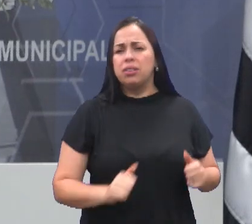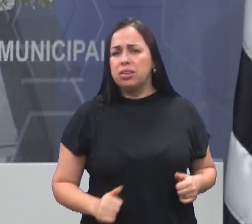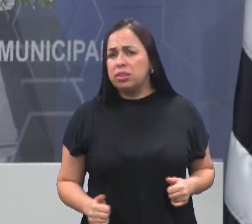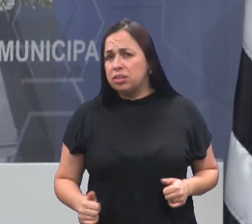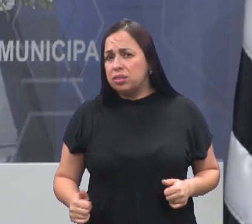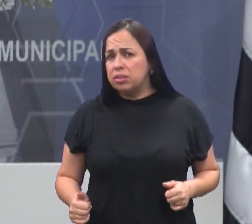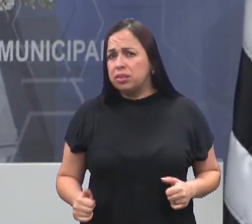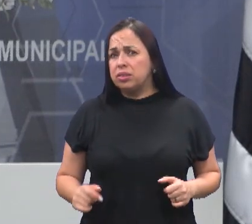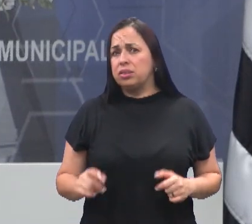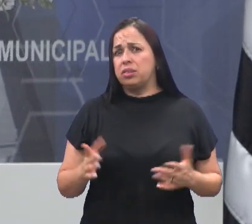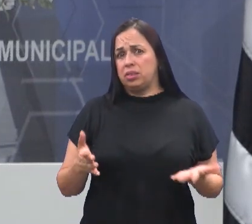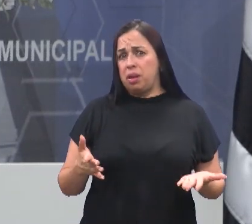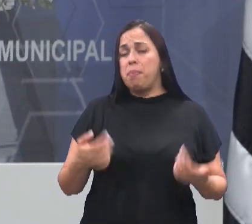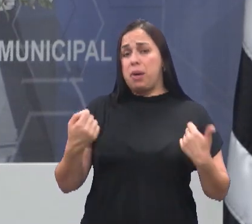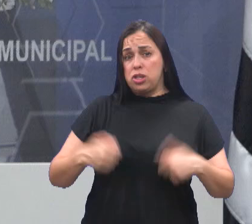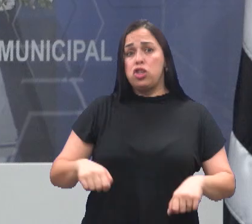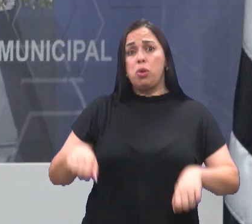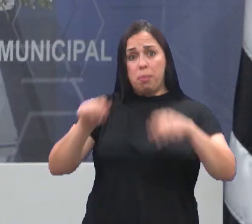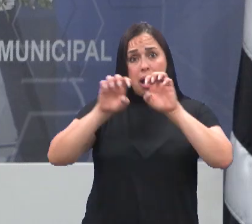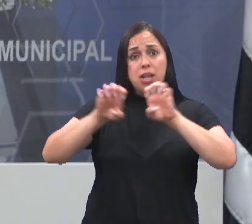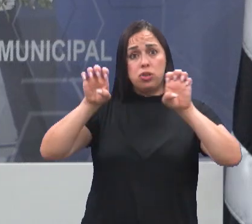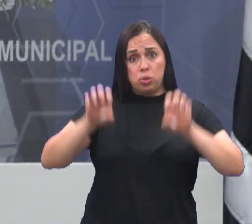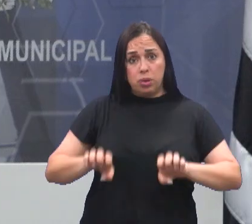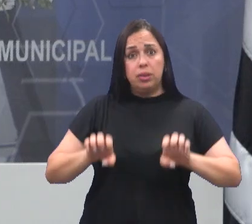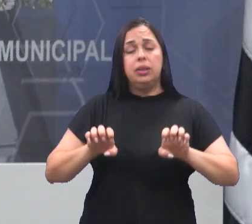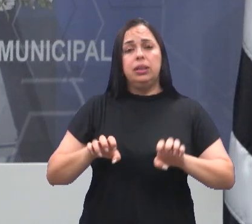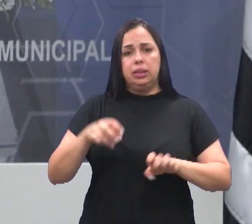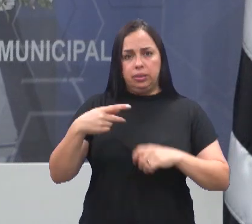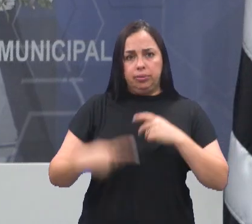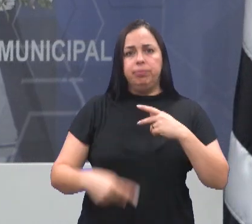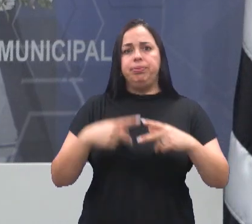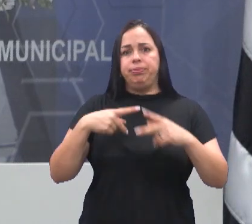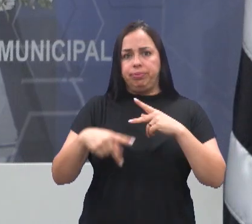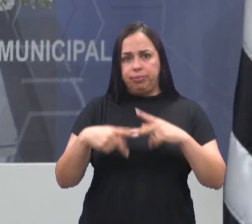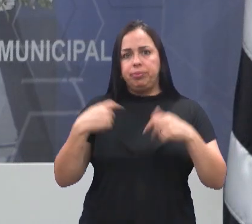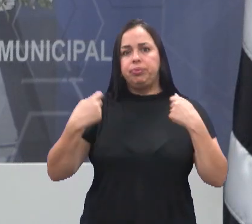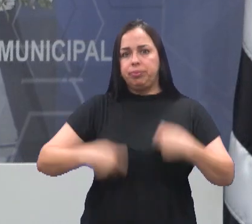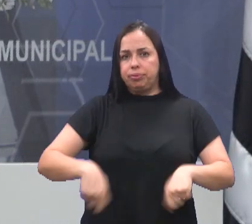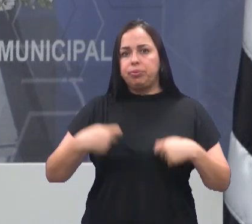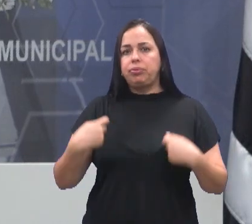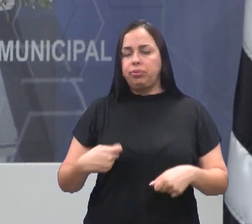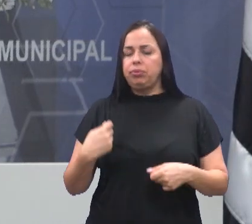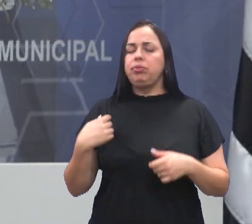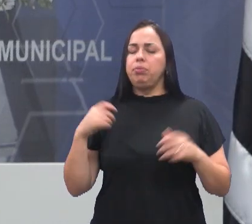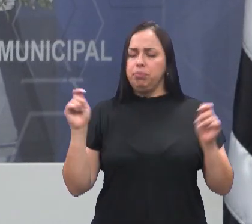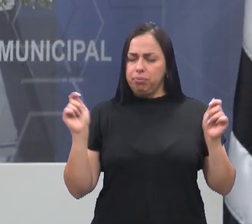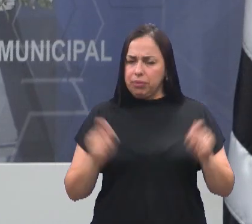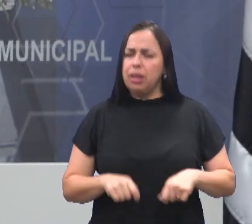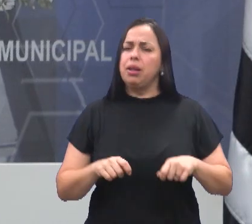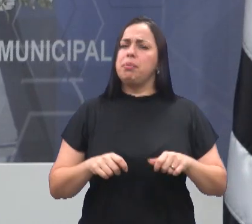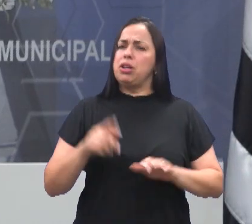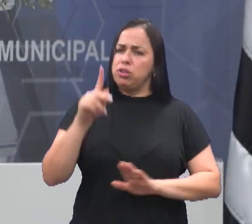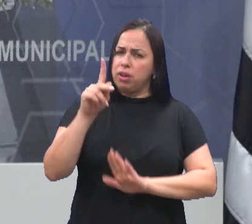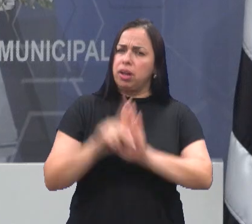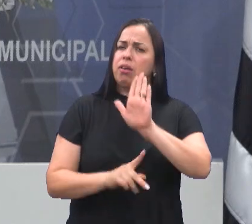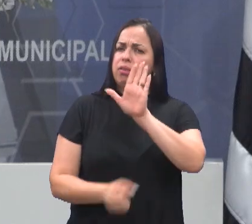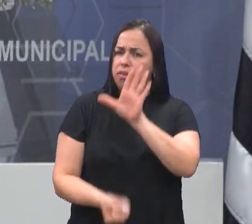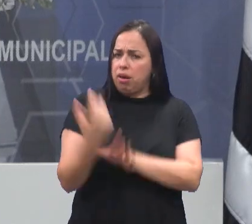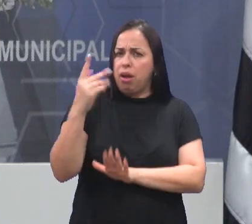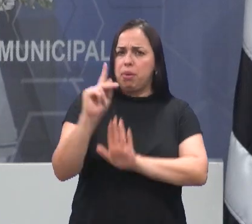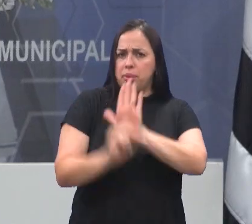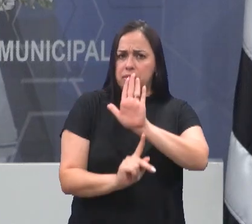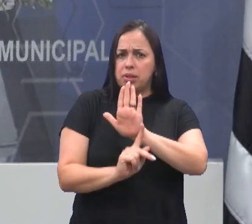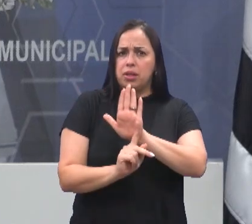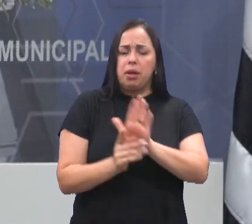Né, a estrutura de uma administração pública de São José dos Campos, total condições de criar um programa desse. E, assim,